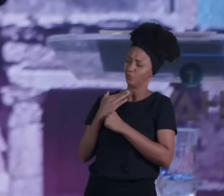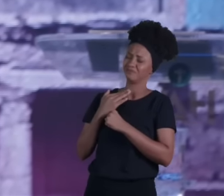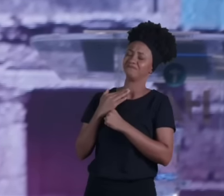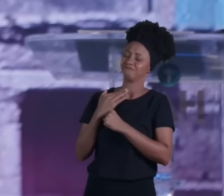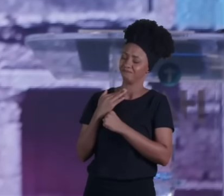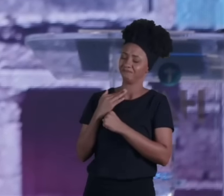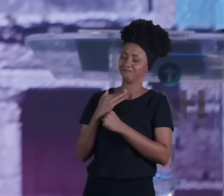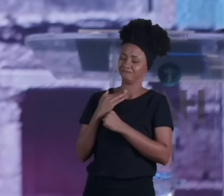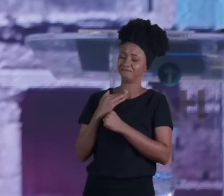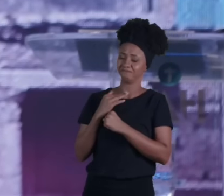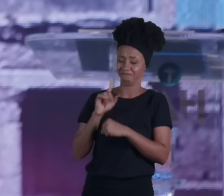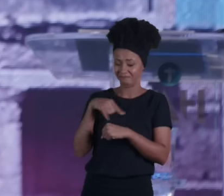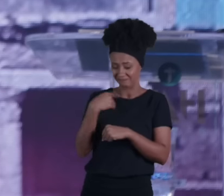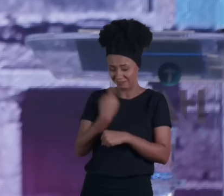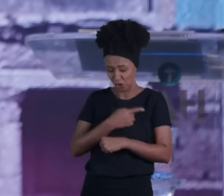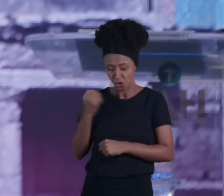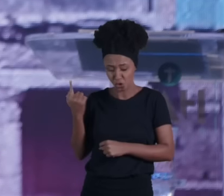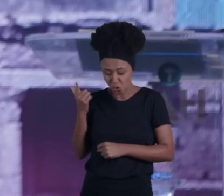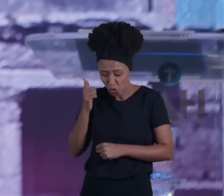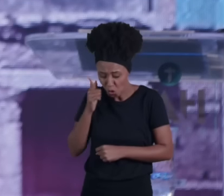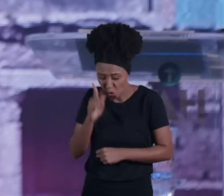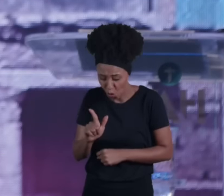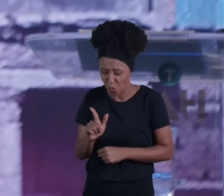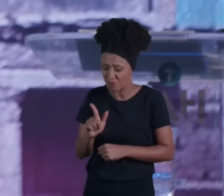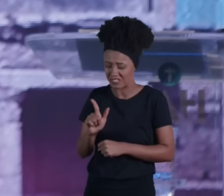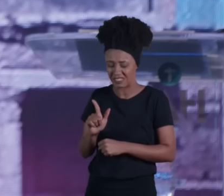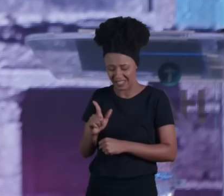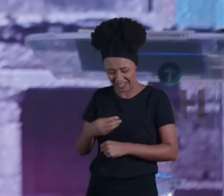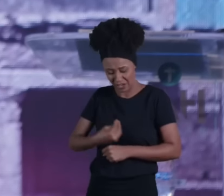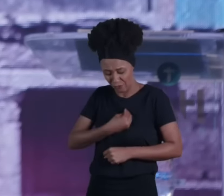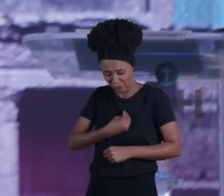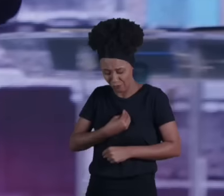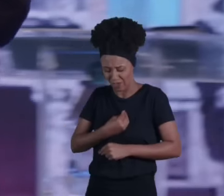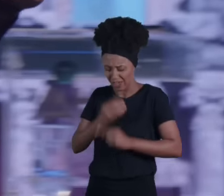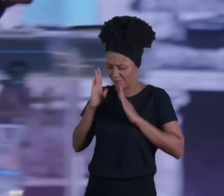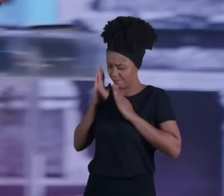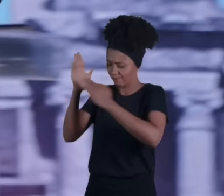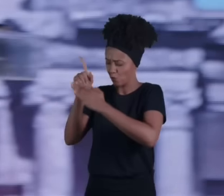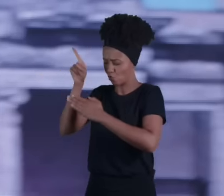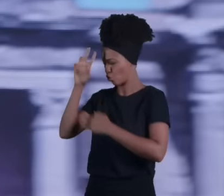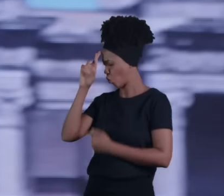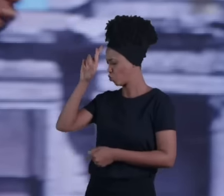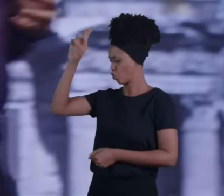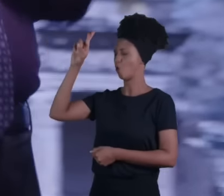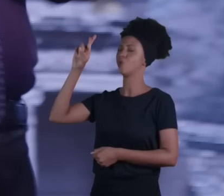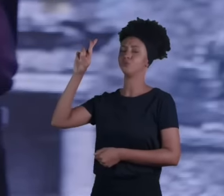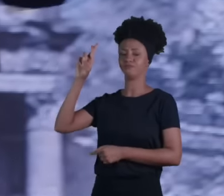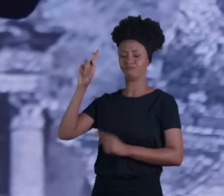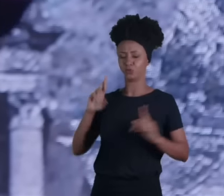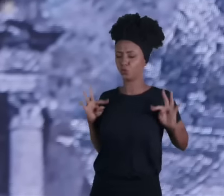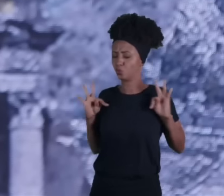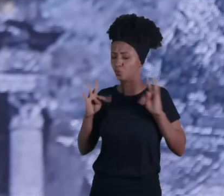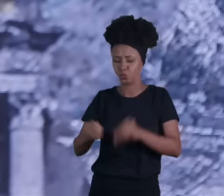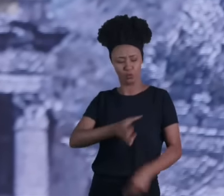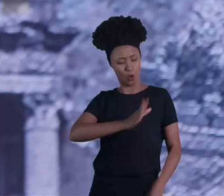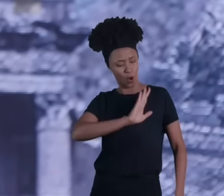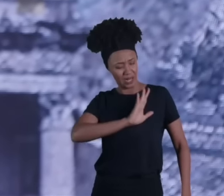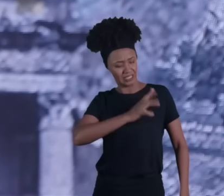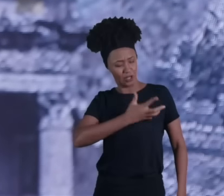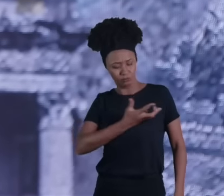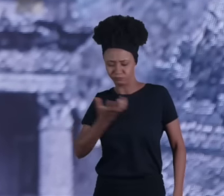a fazer de ti o nosso Senhor de todas as coisas. Nós queremos entregar nosso